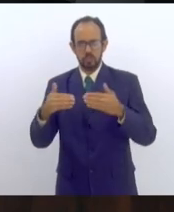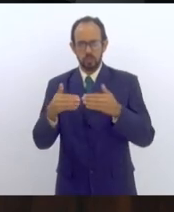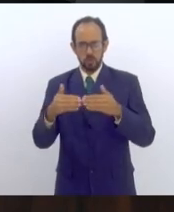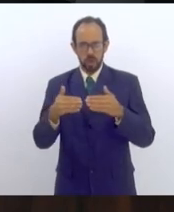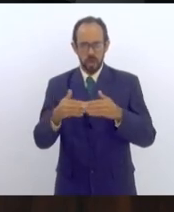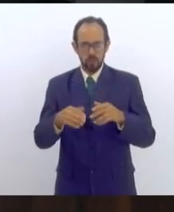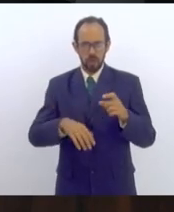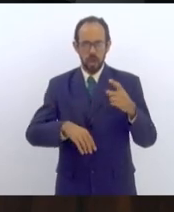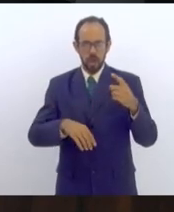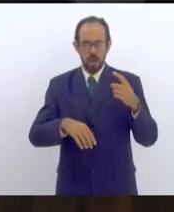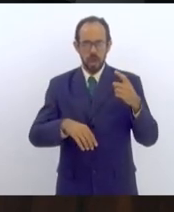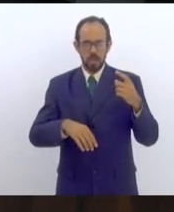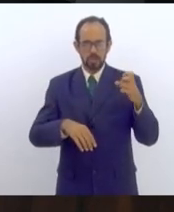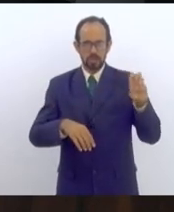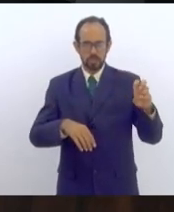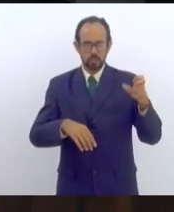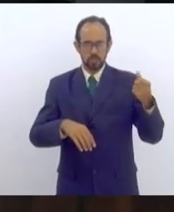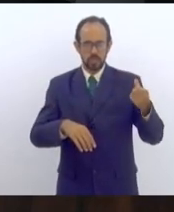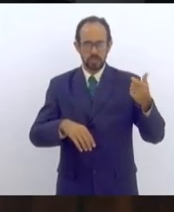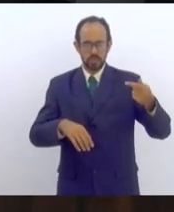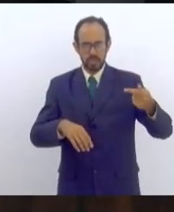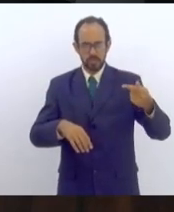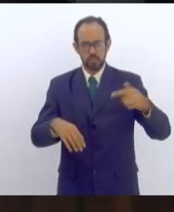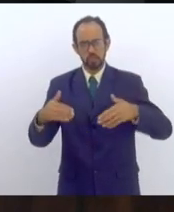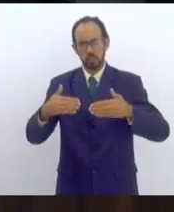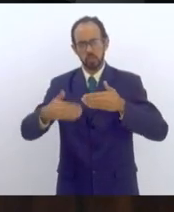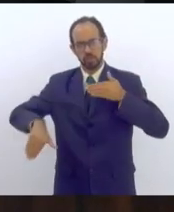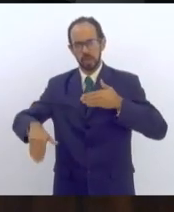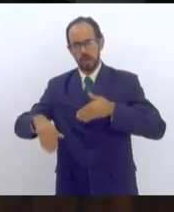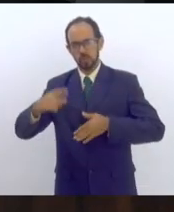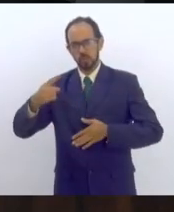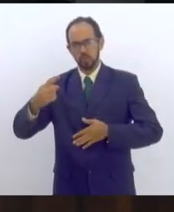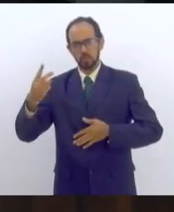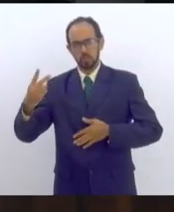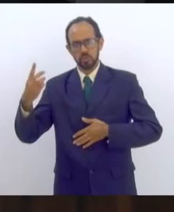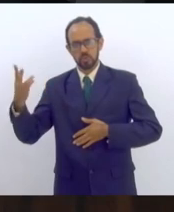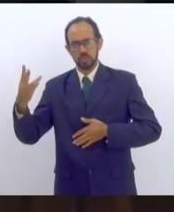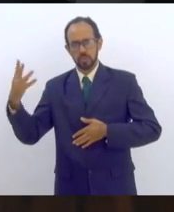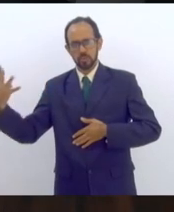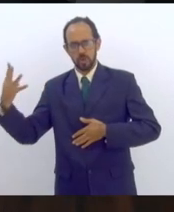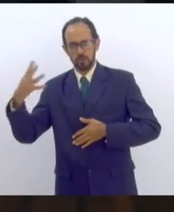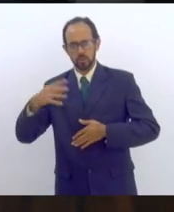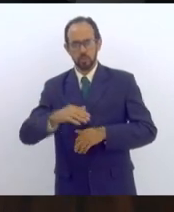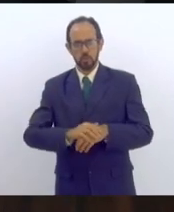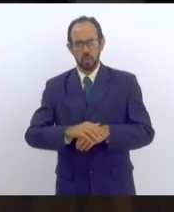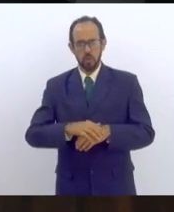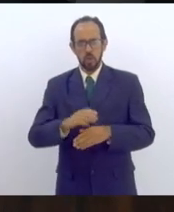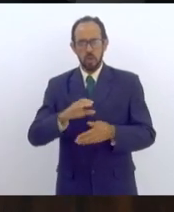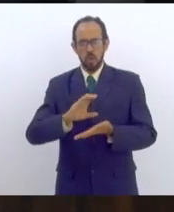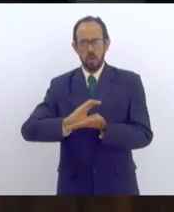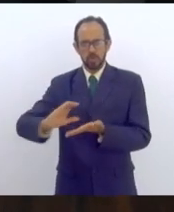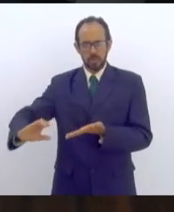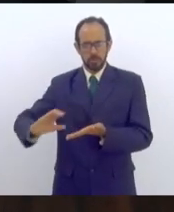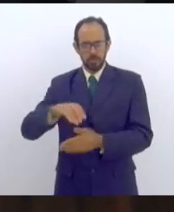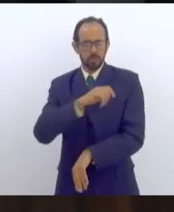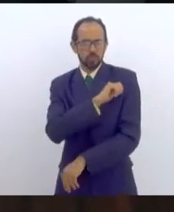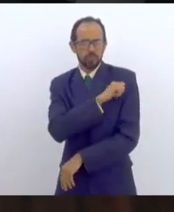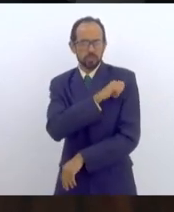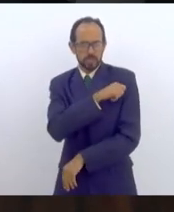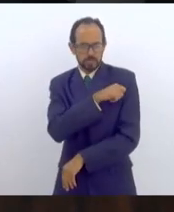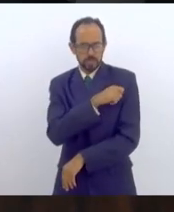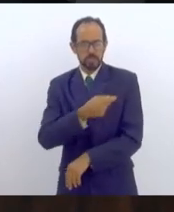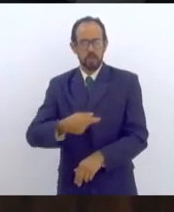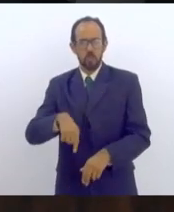emendas de número 5, 6 e 7, contrárias às emendas 1, 2, 3 e 4. De orçamento, finanças e fiscalização financeira e